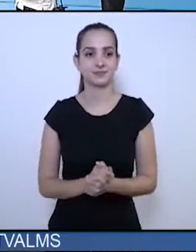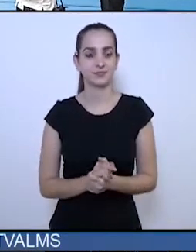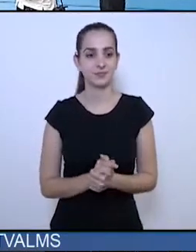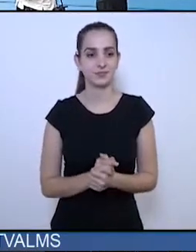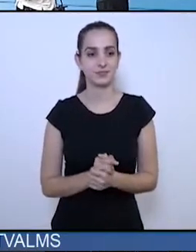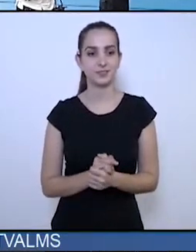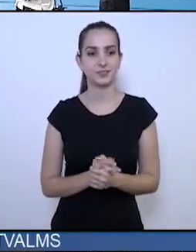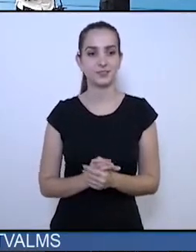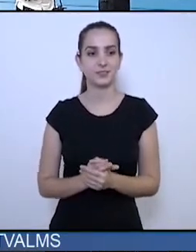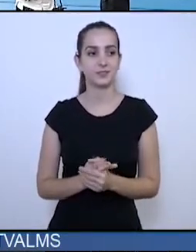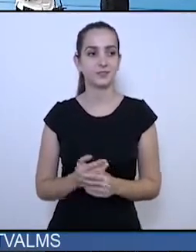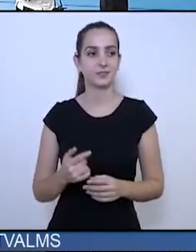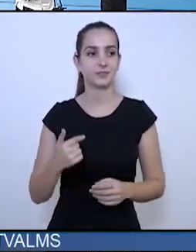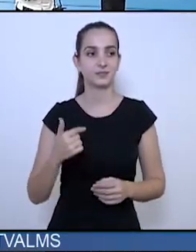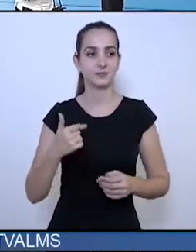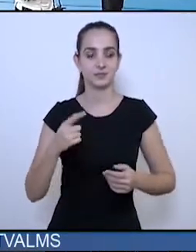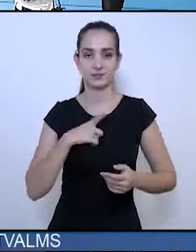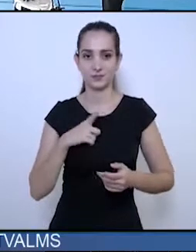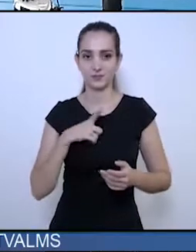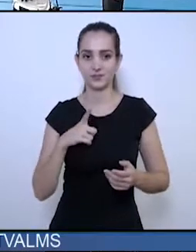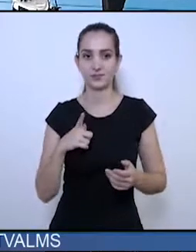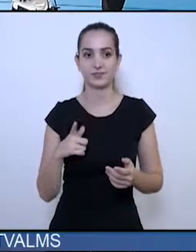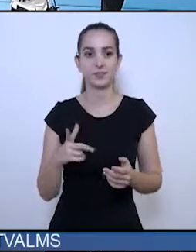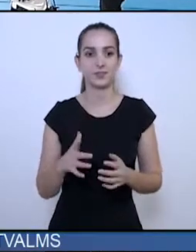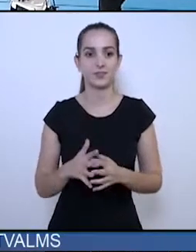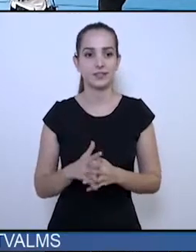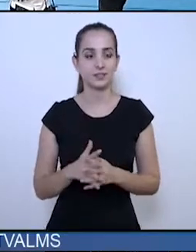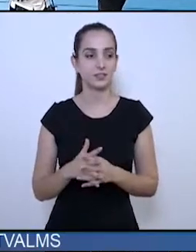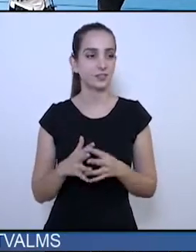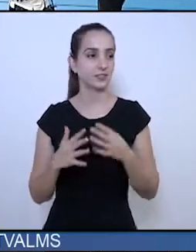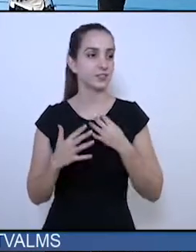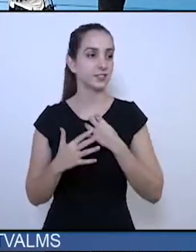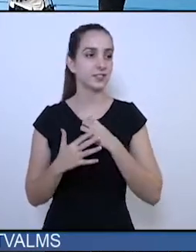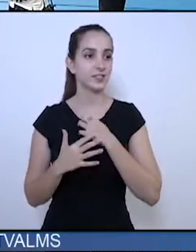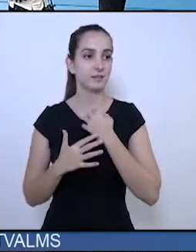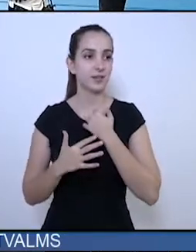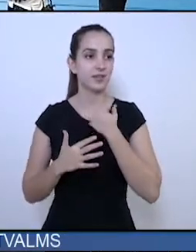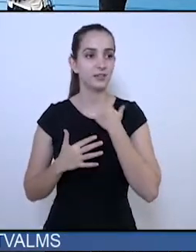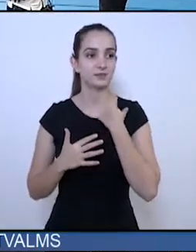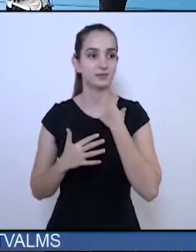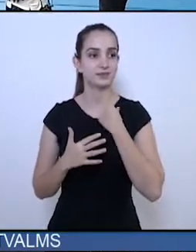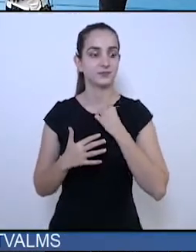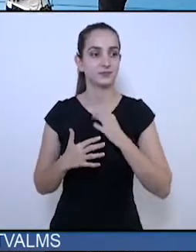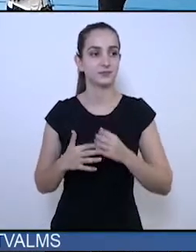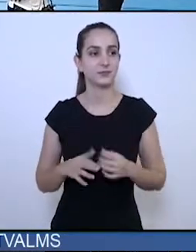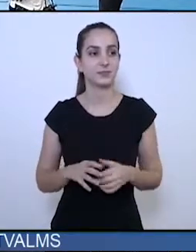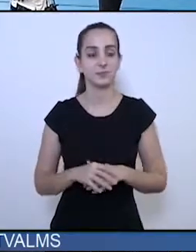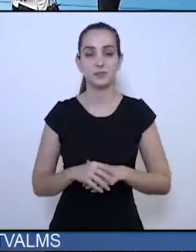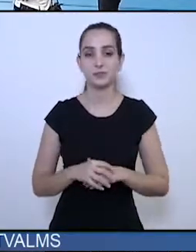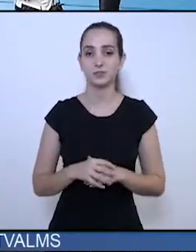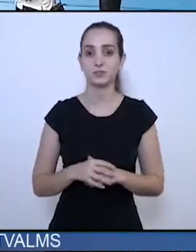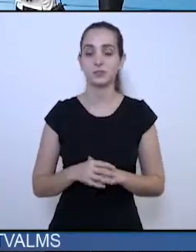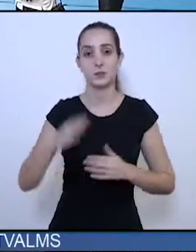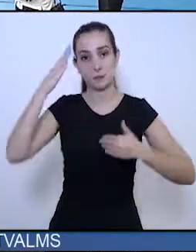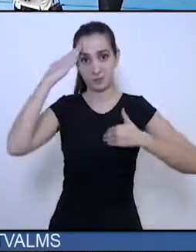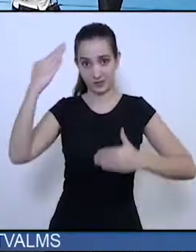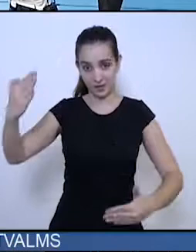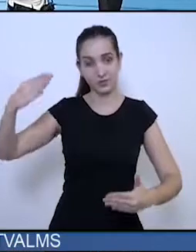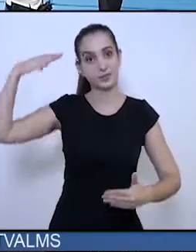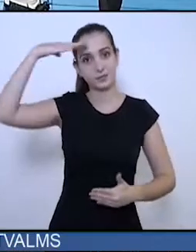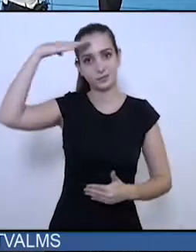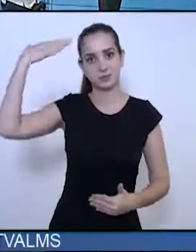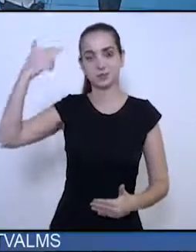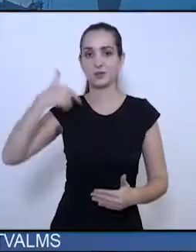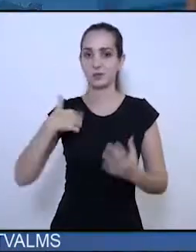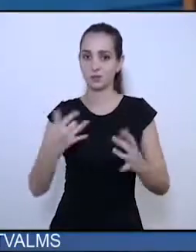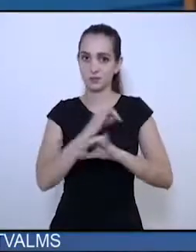morta. Vou permitir uma parte para Vossa Excelência. Ah, bom. Obrigado, deputado Cabalmi. Eu quero dizer que